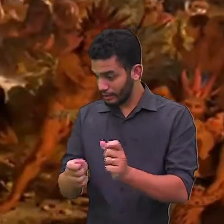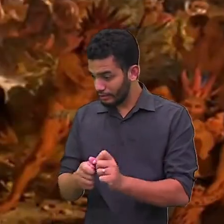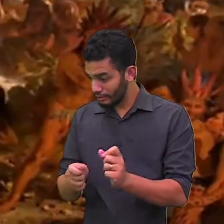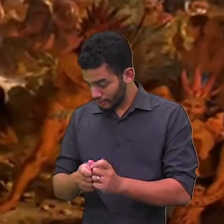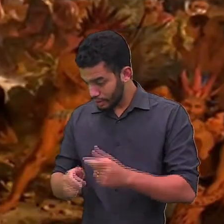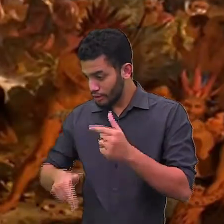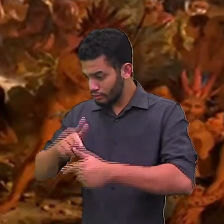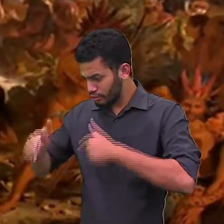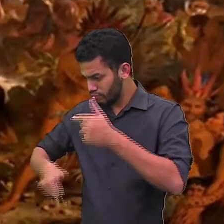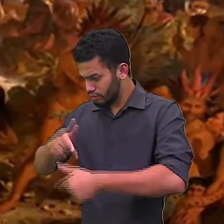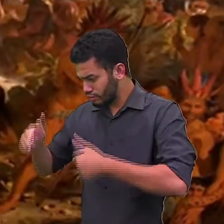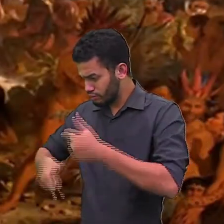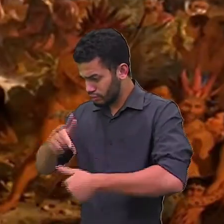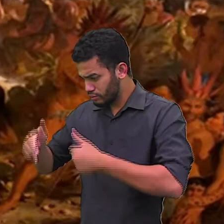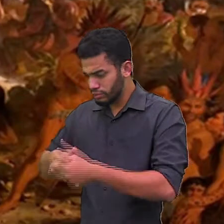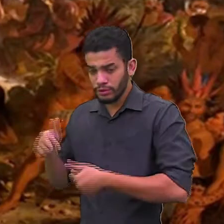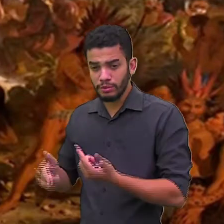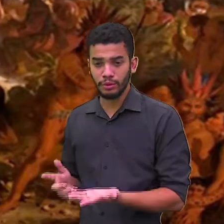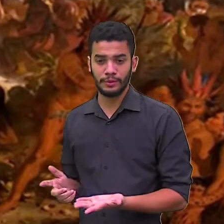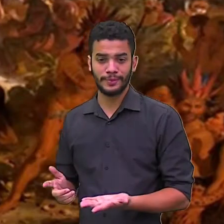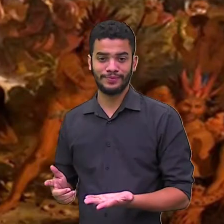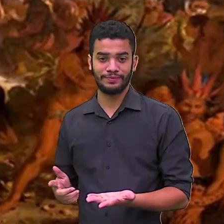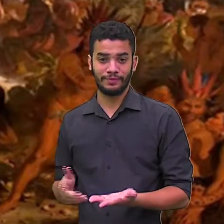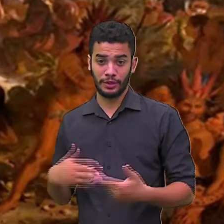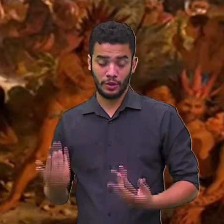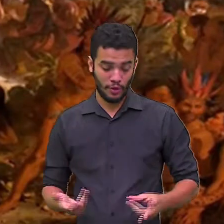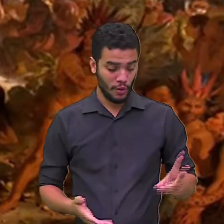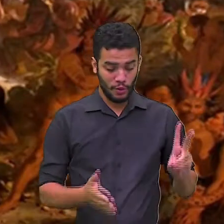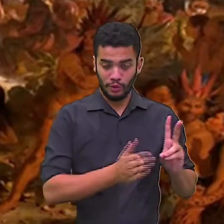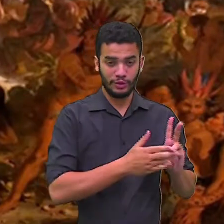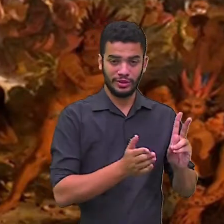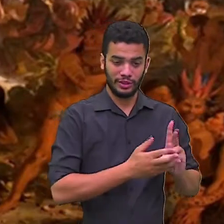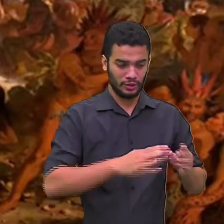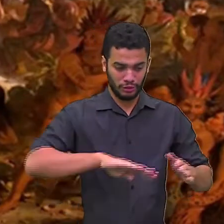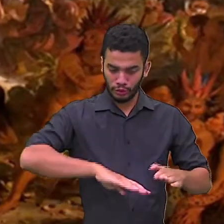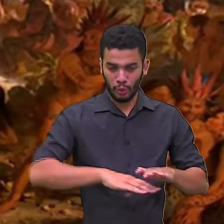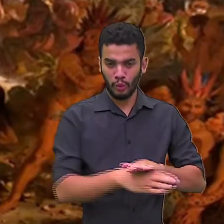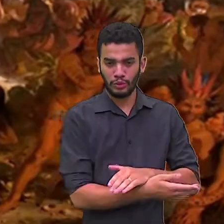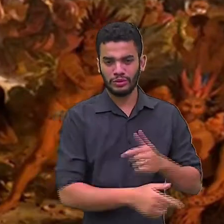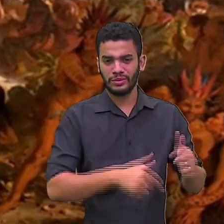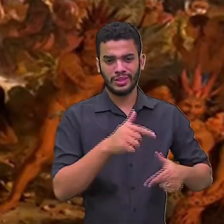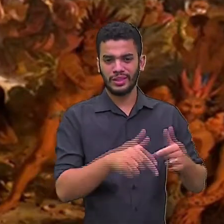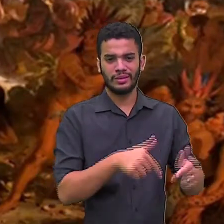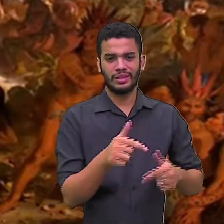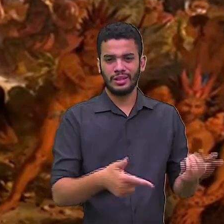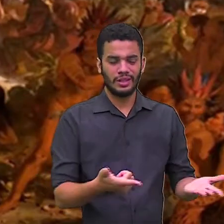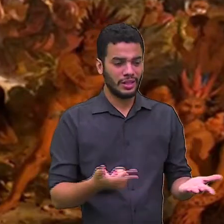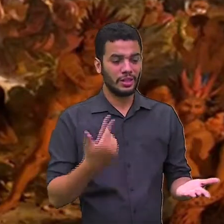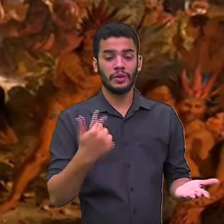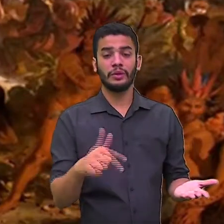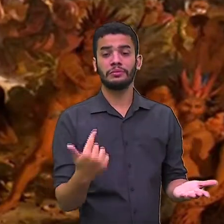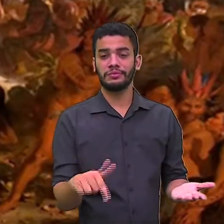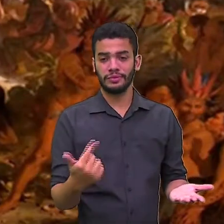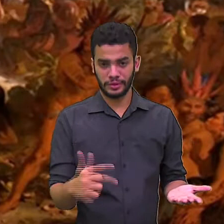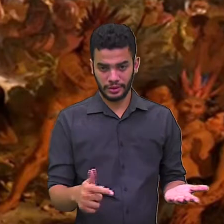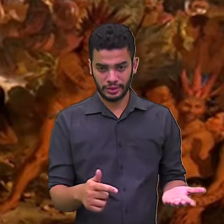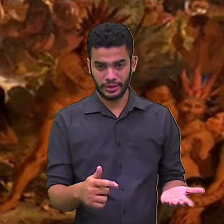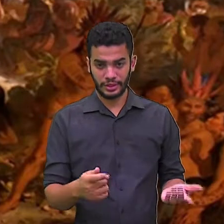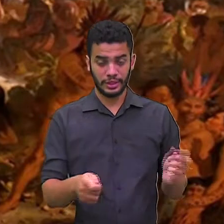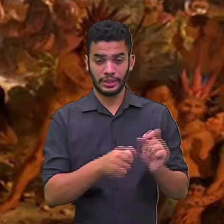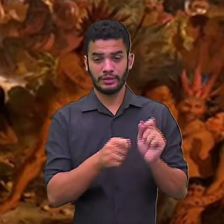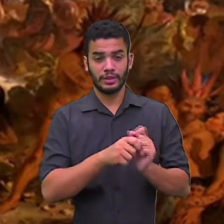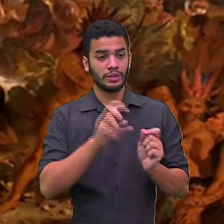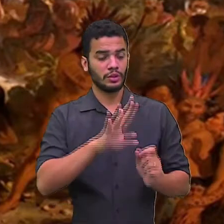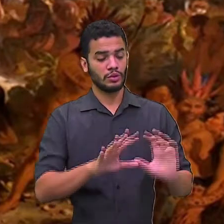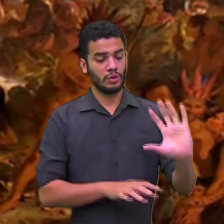contínuo para a produção de excedente. Produziam somente aquilo que eles necessitavam e tiravam da natureza aquilo que